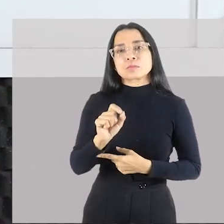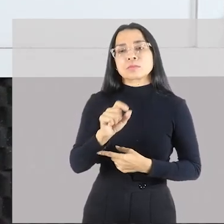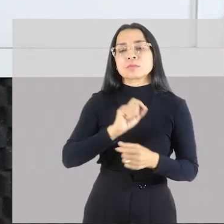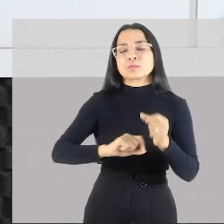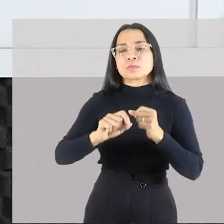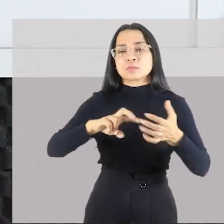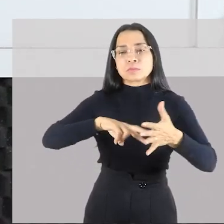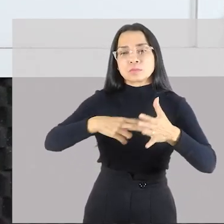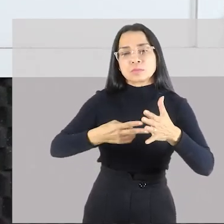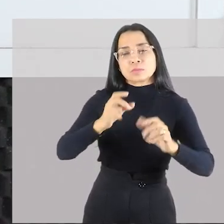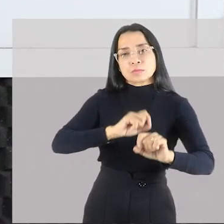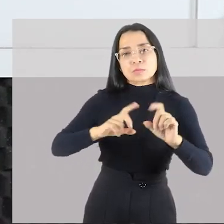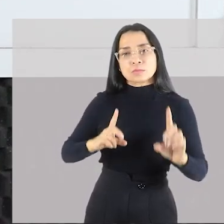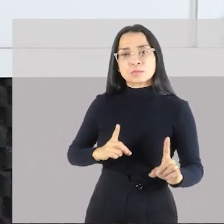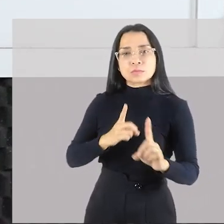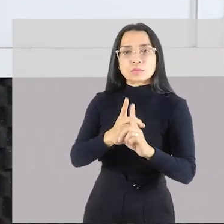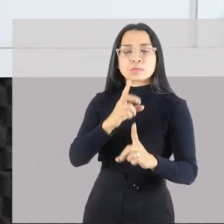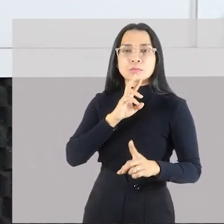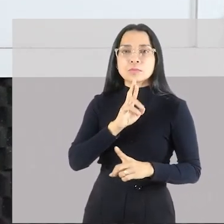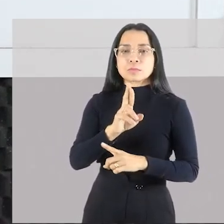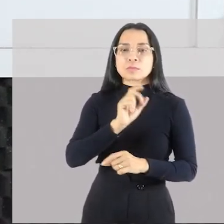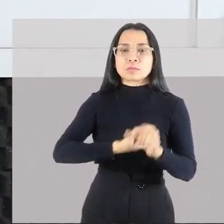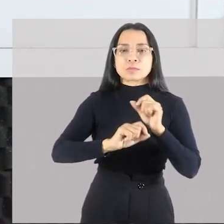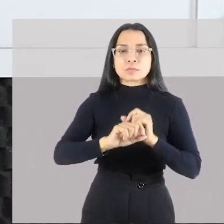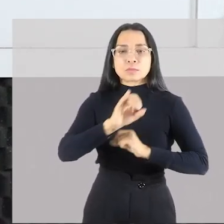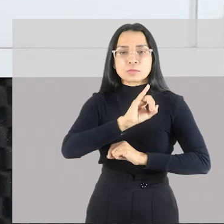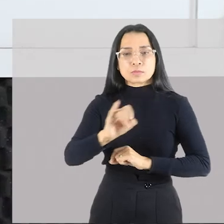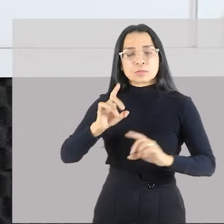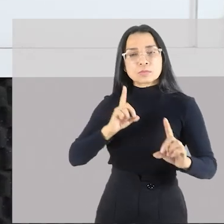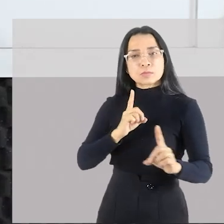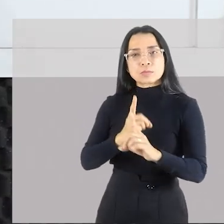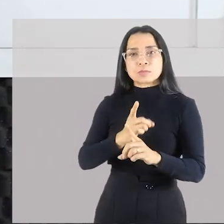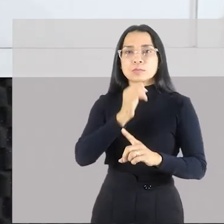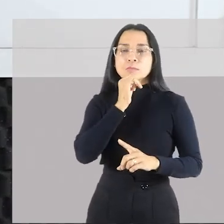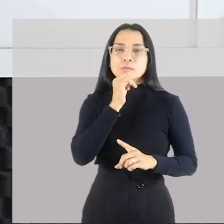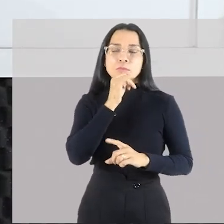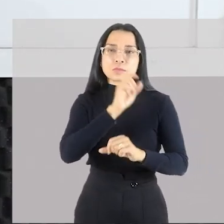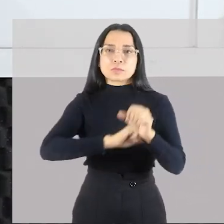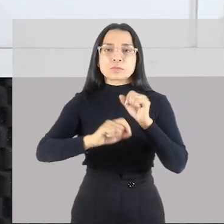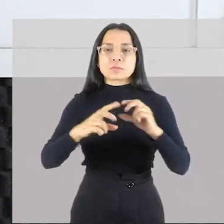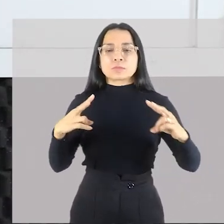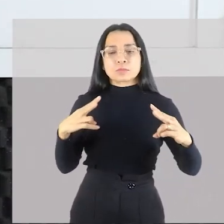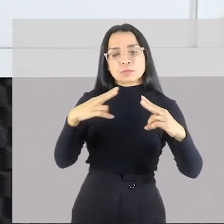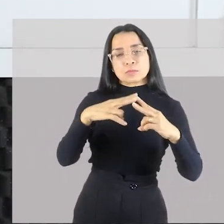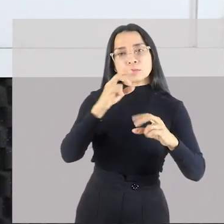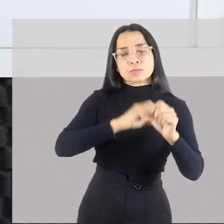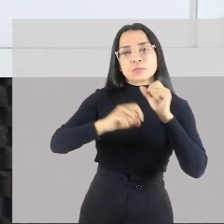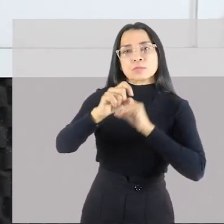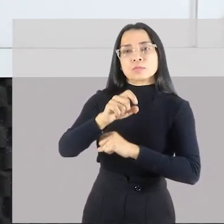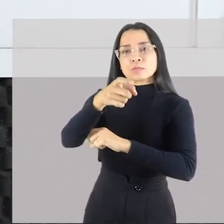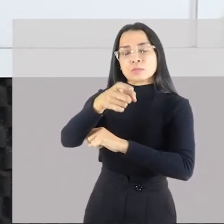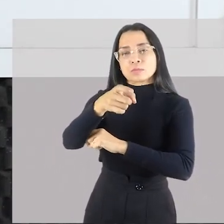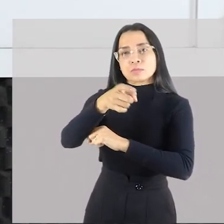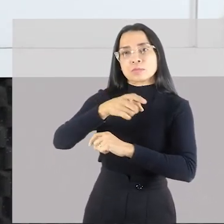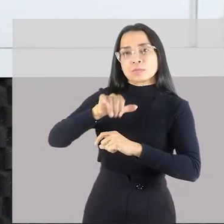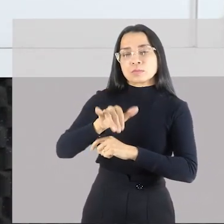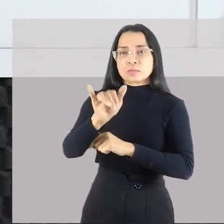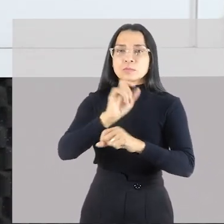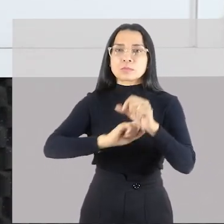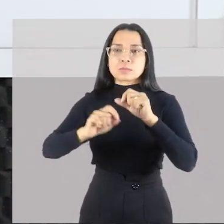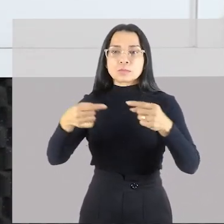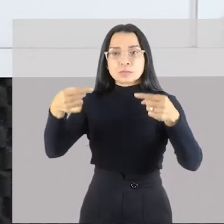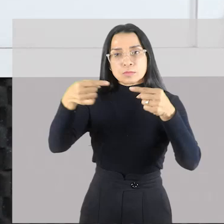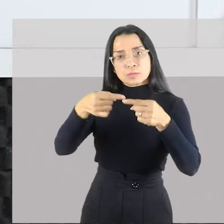aqui significa encontrar a solução. Se eu encontrar, por exemplo, um par de x e y, que satisfaz uma equação, mas